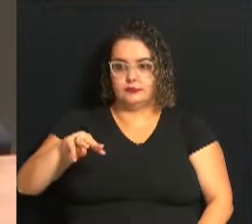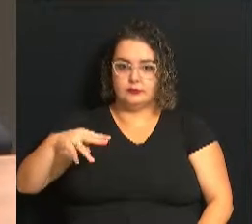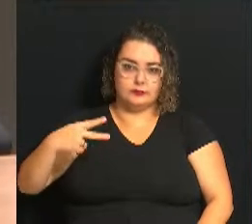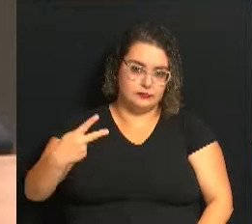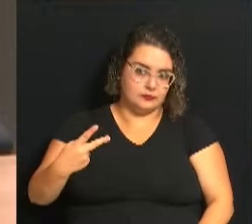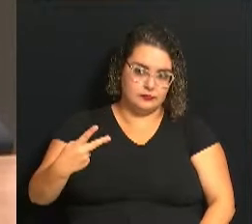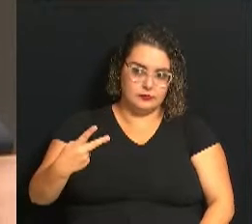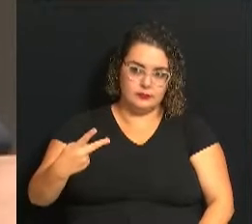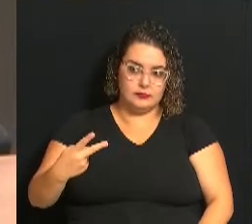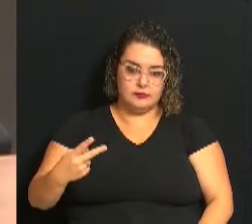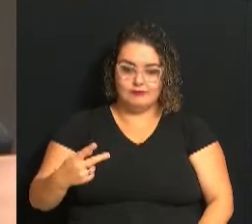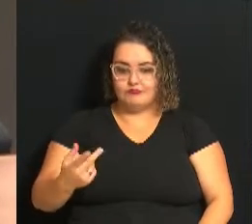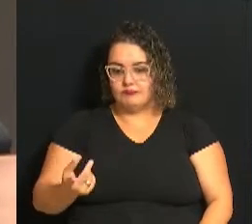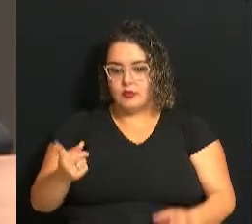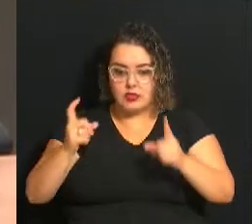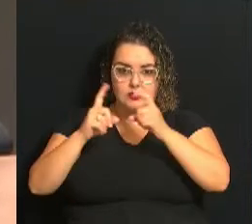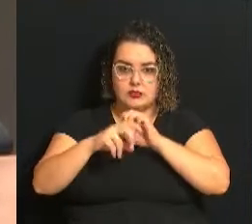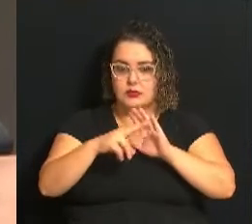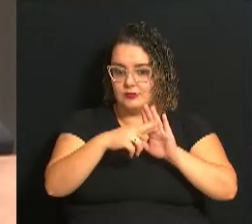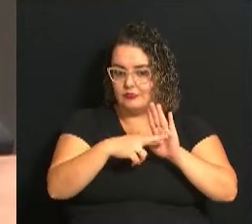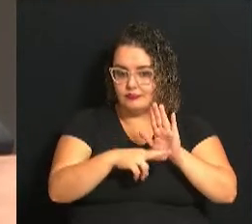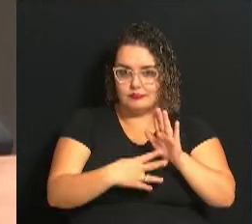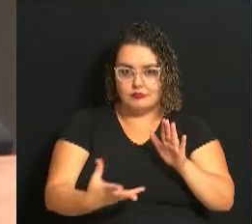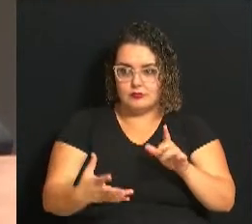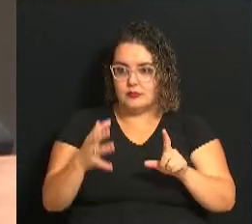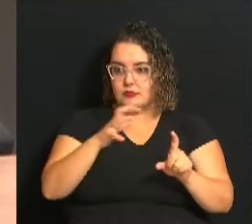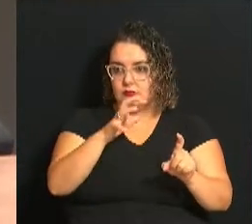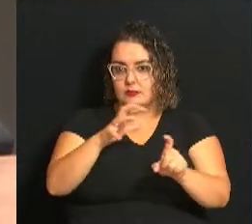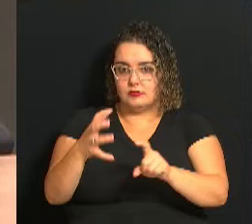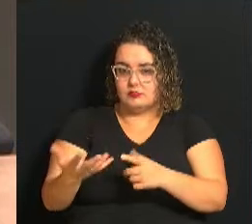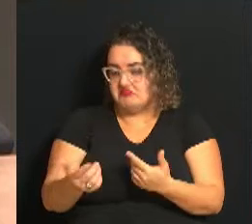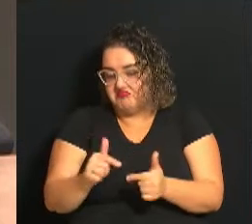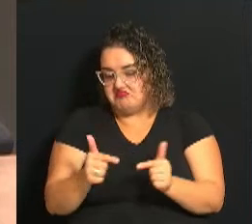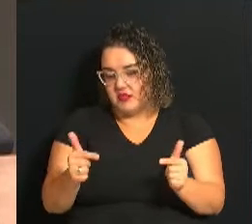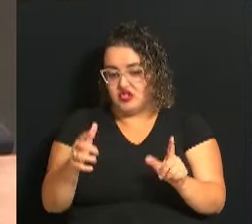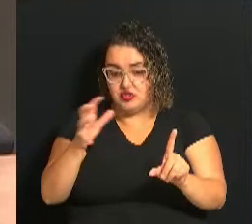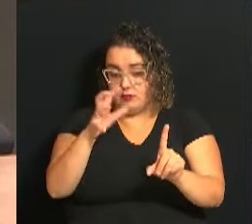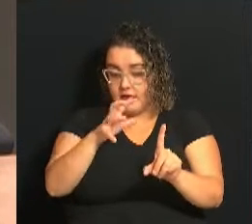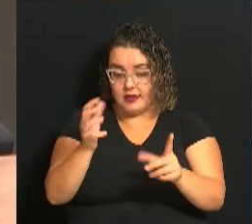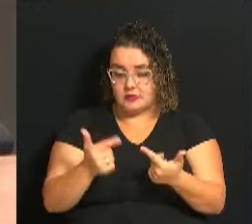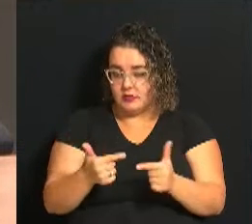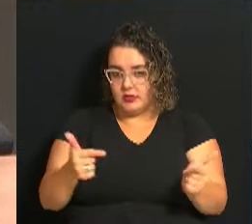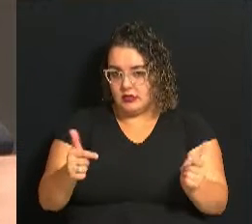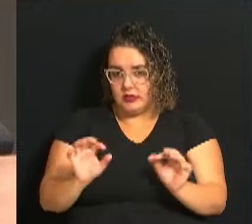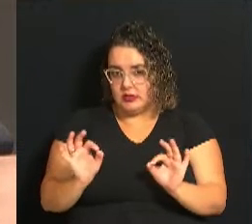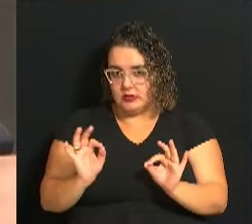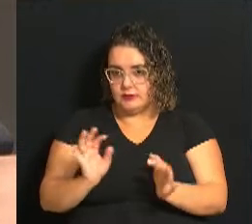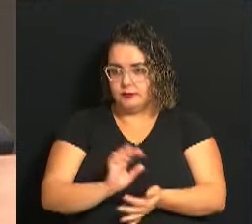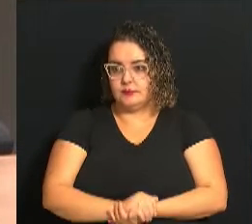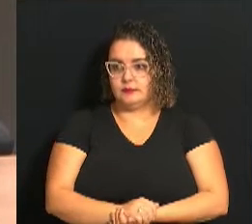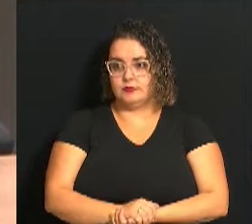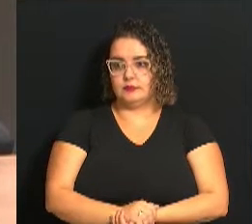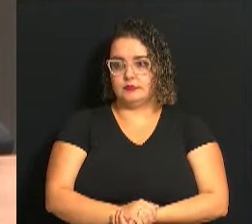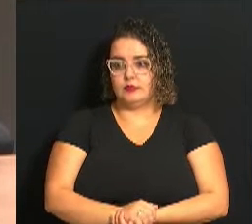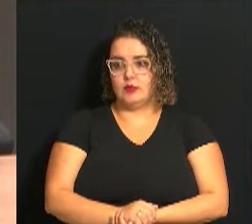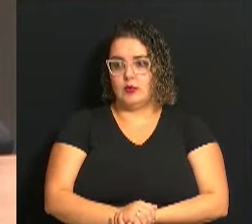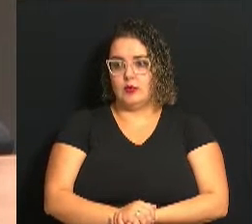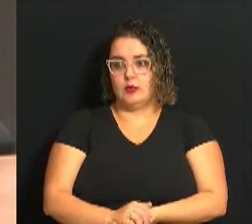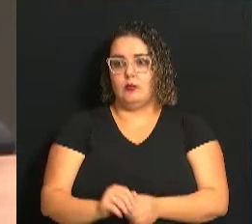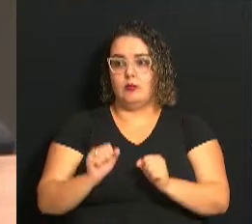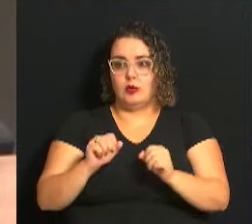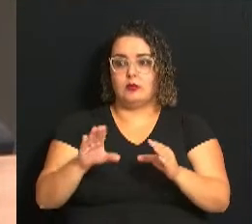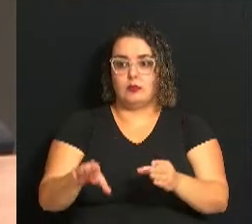e do ponto de vista de impacto não haveria nenhum. Então, que vocês pudessem também considerar essa possibilidade de ter uma